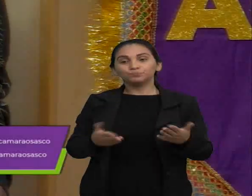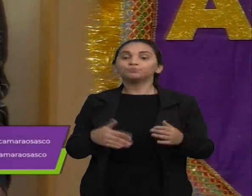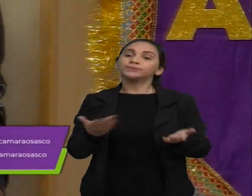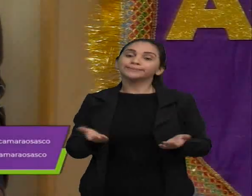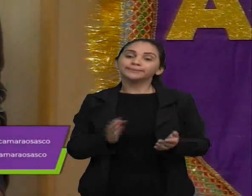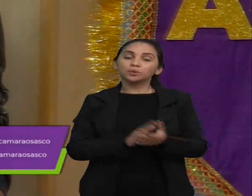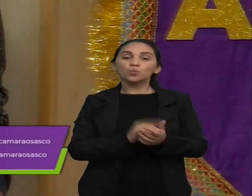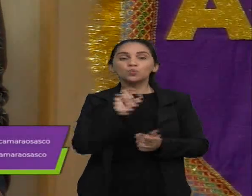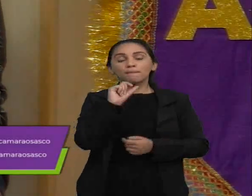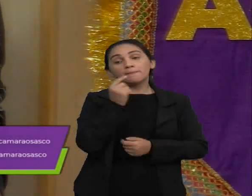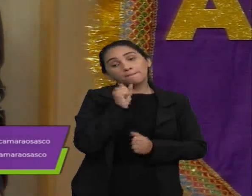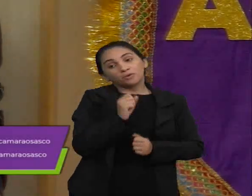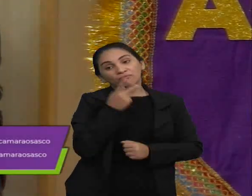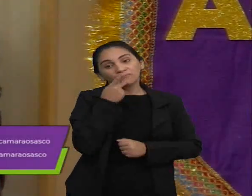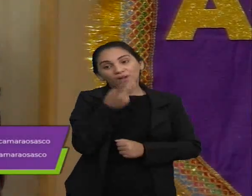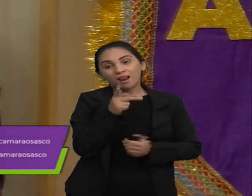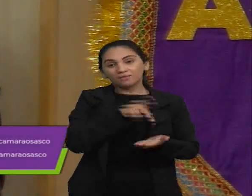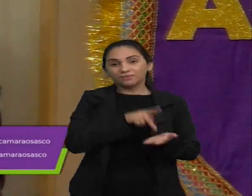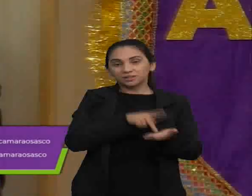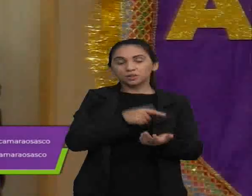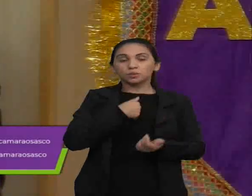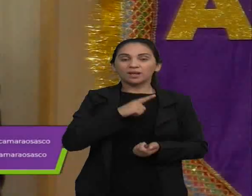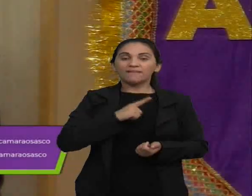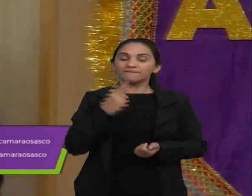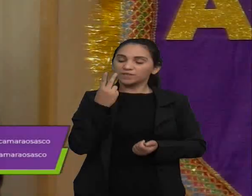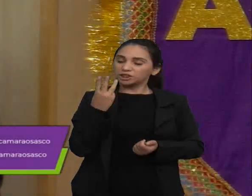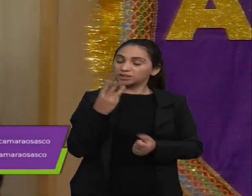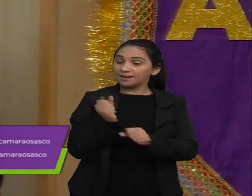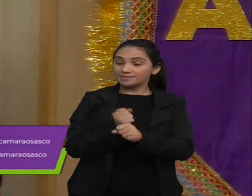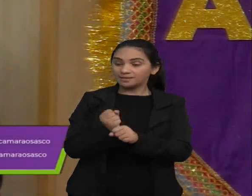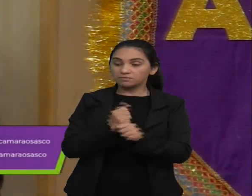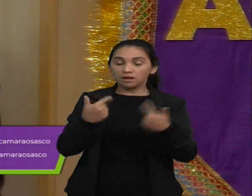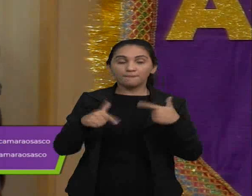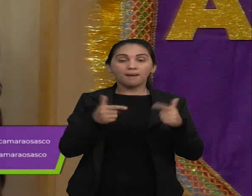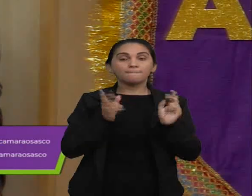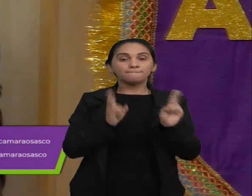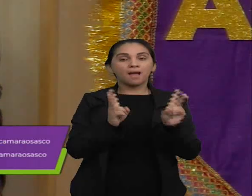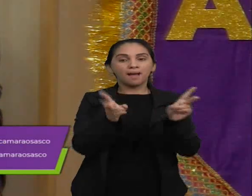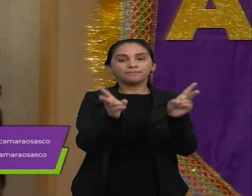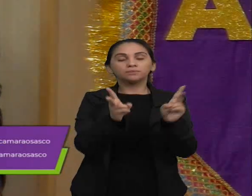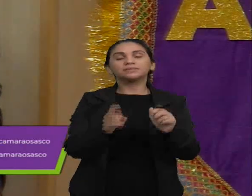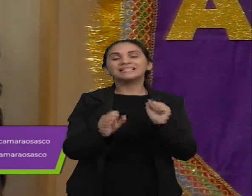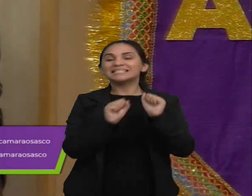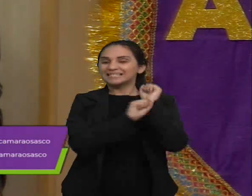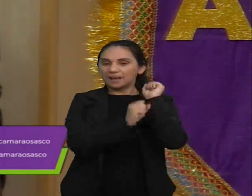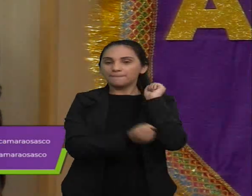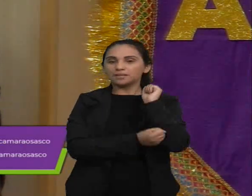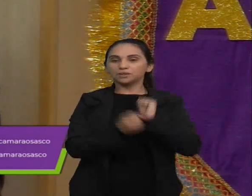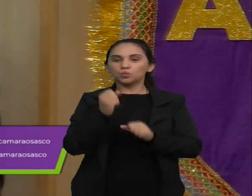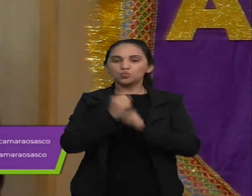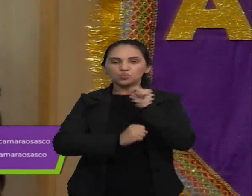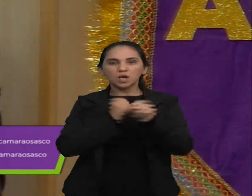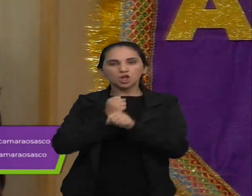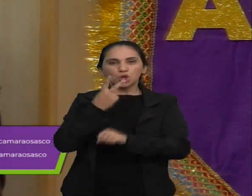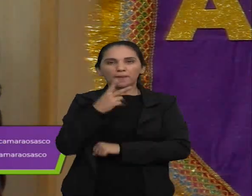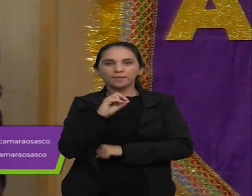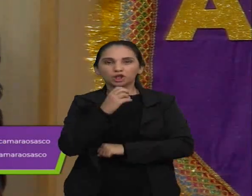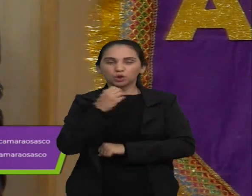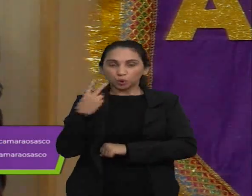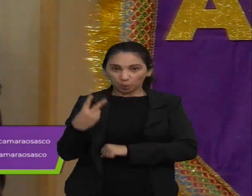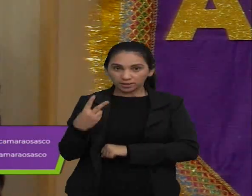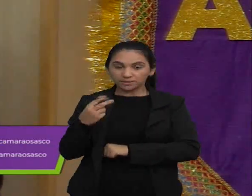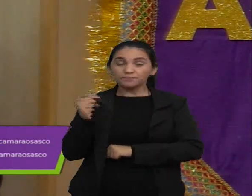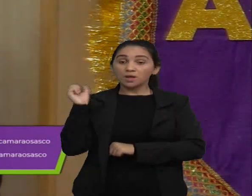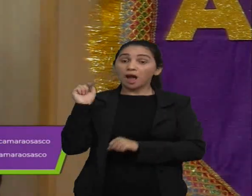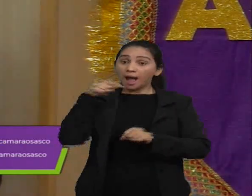mas um pouco o eu posso dizer para vocês, eu tenho 23 anos de empresa, e a Sabéspia, em 2002, assumiu a